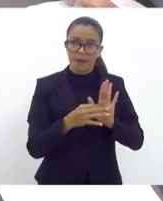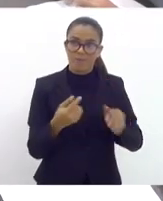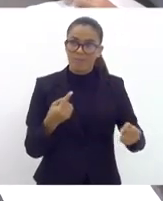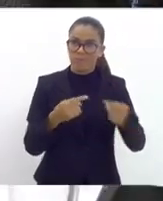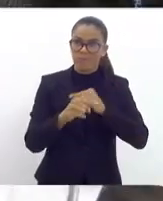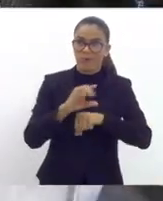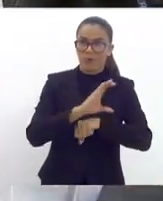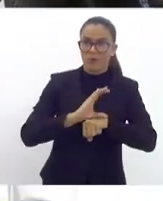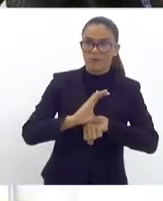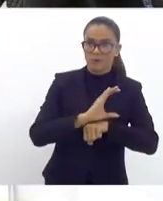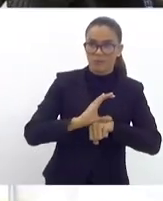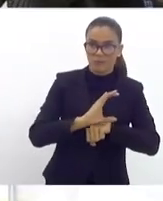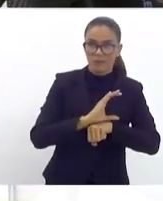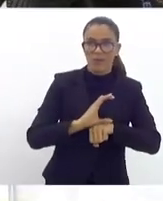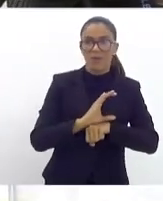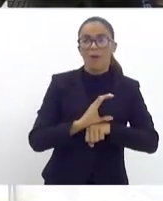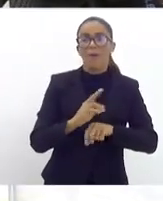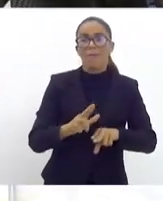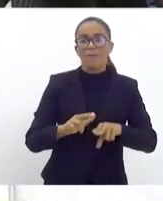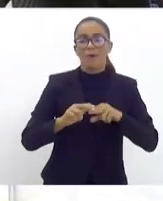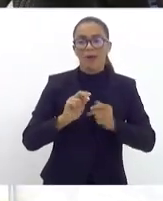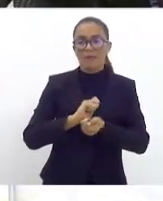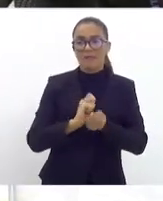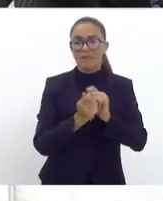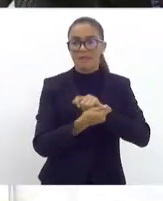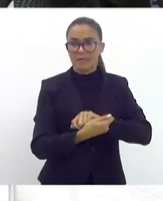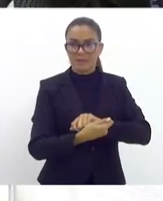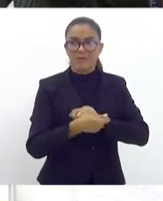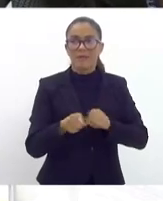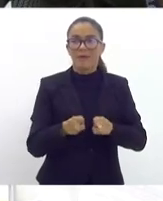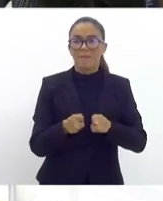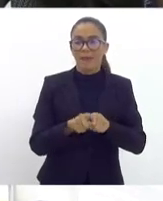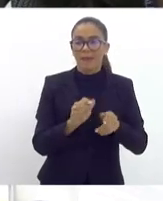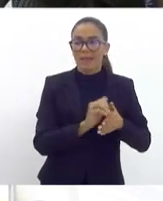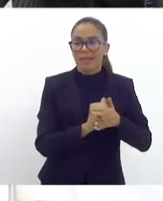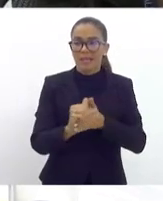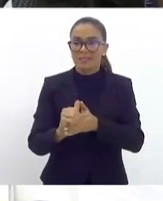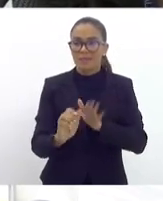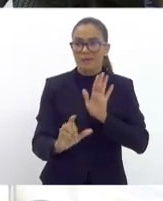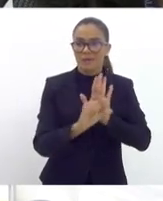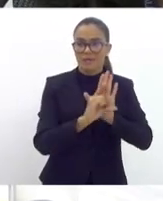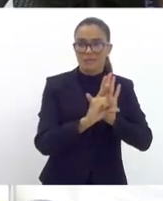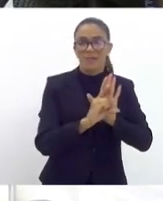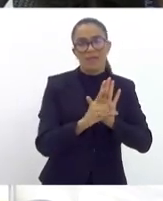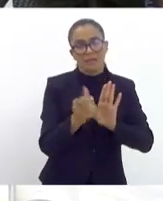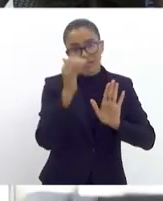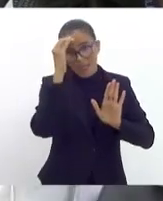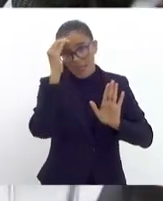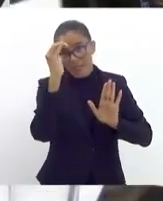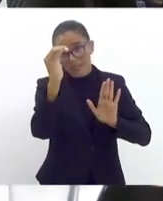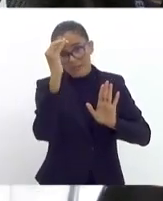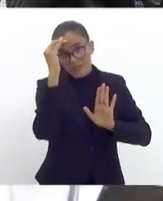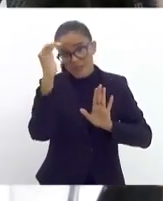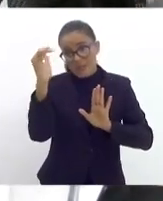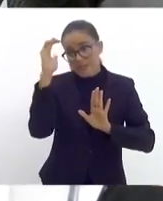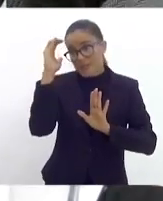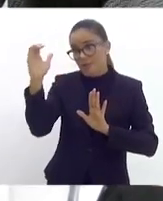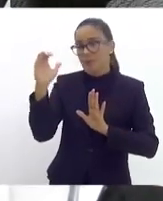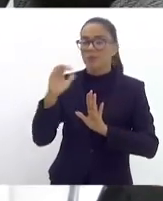inconstitucionalidade concluindo pela transformação e indicação Legislativa em todo respeito aos autores